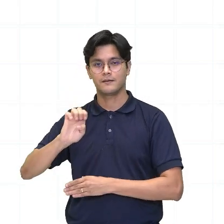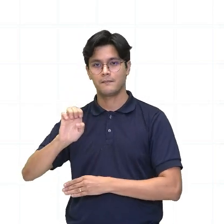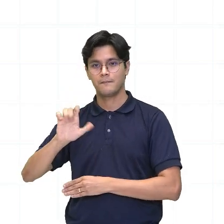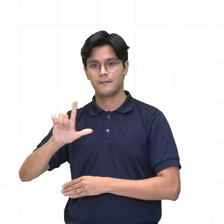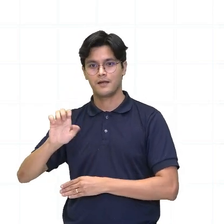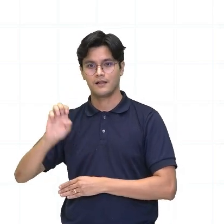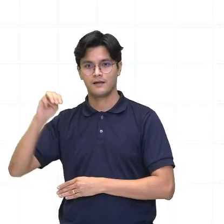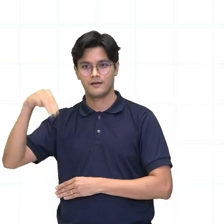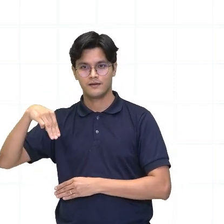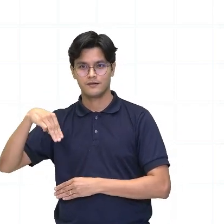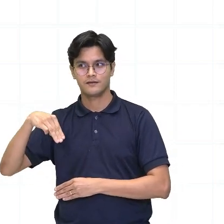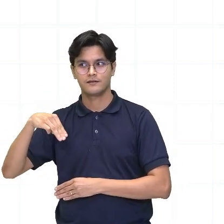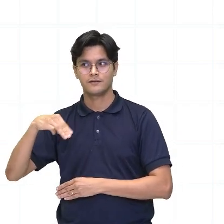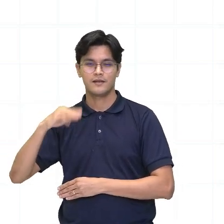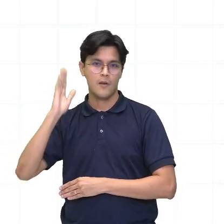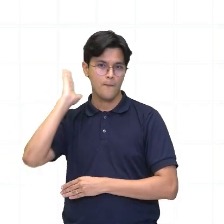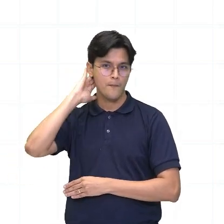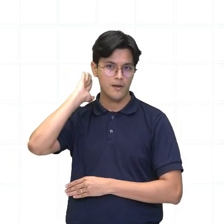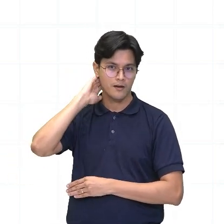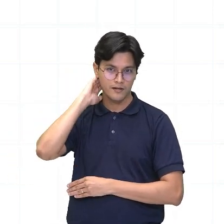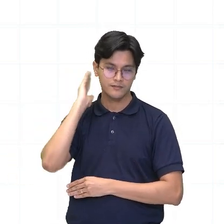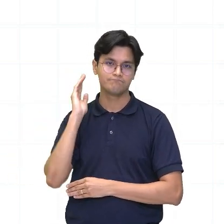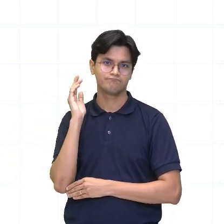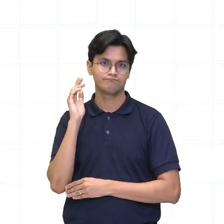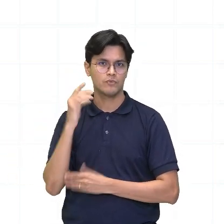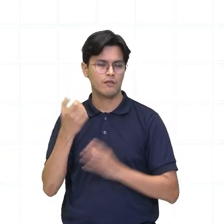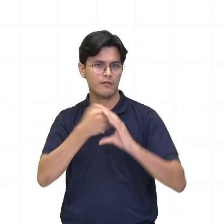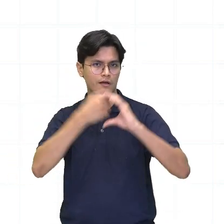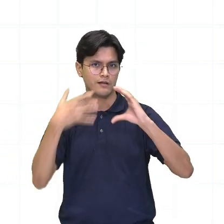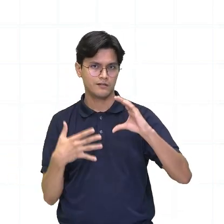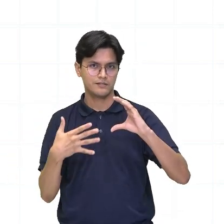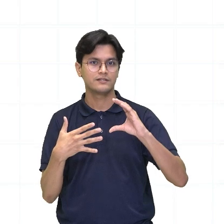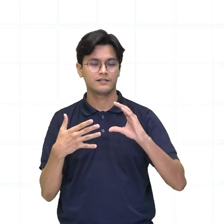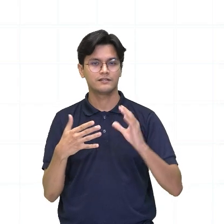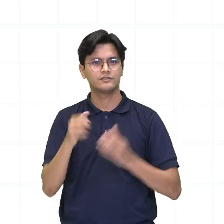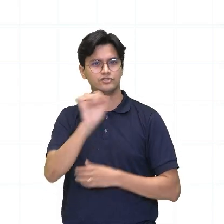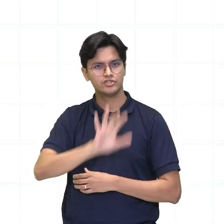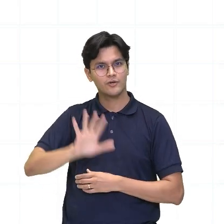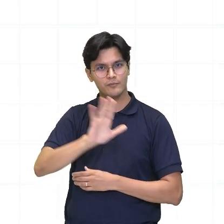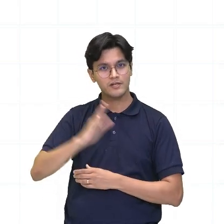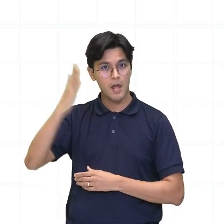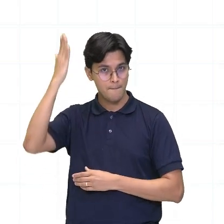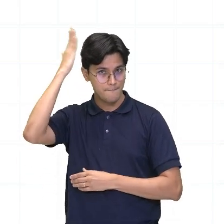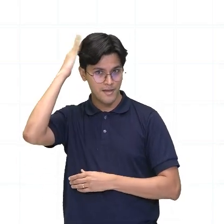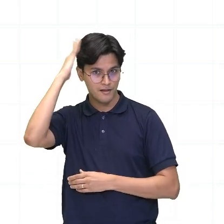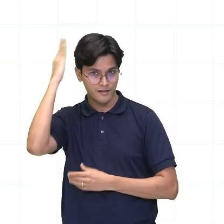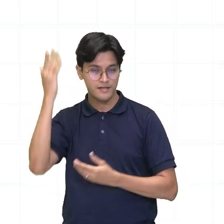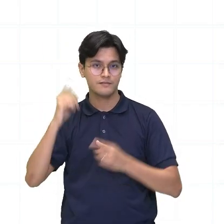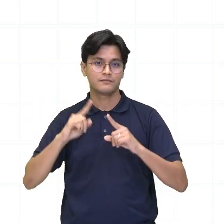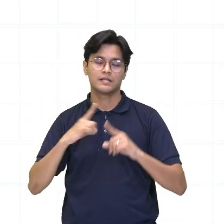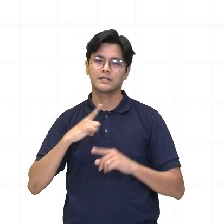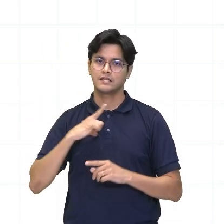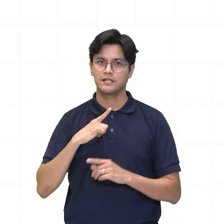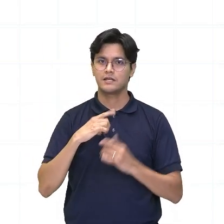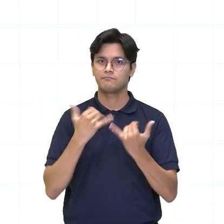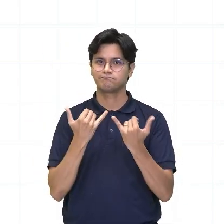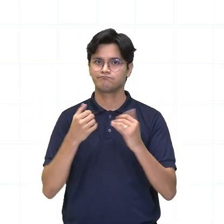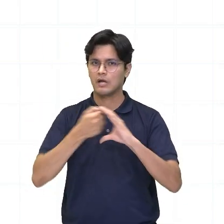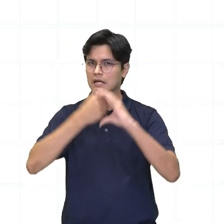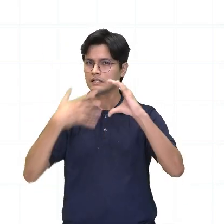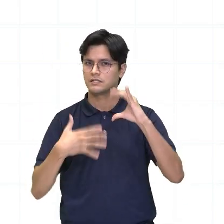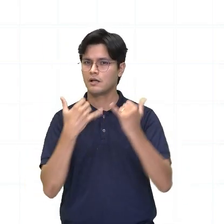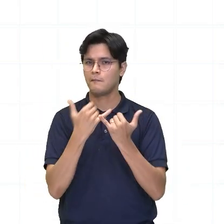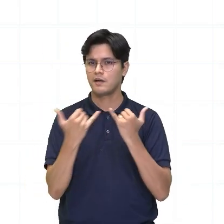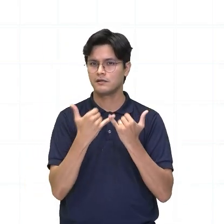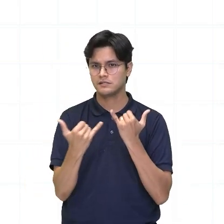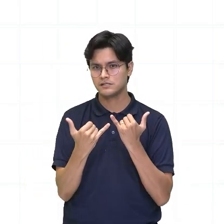A característica do carimbó geralmente é ligada a Belém do Pará. Apesar das semelhanças, tanto que é conhecido